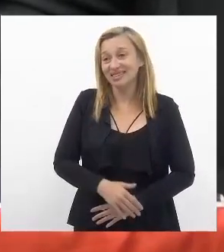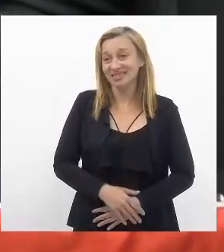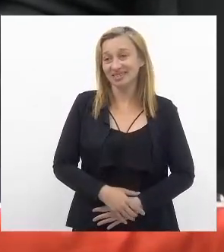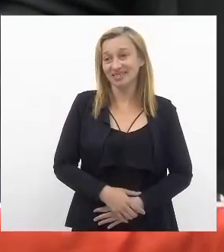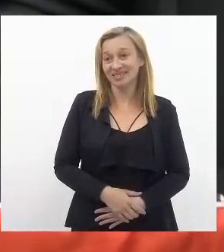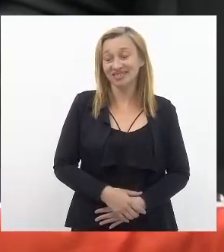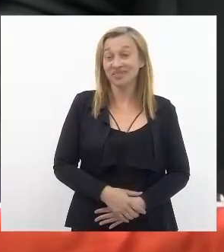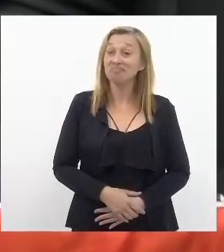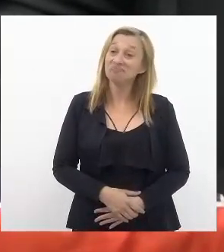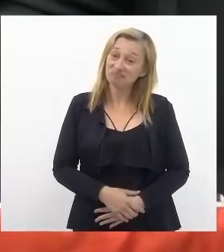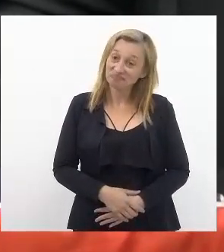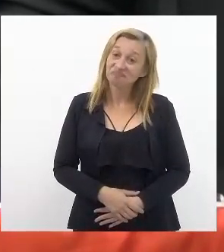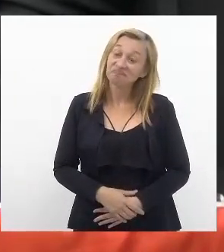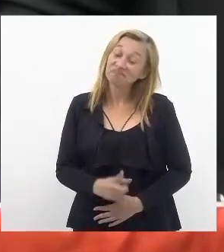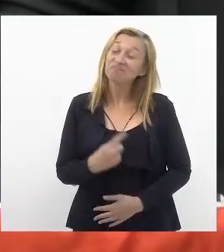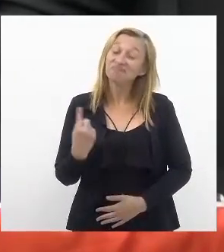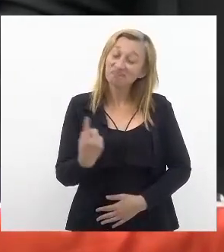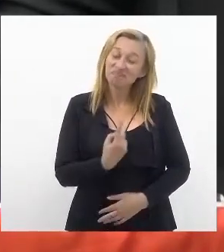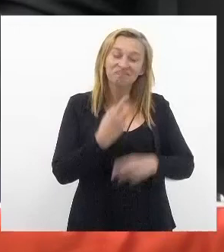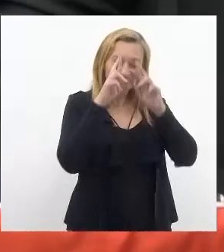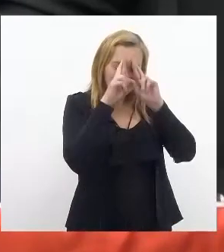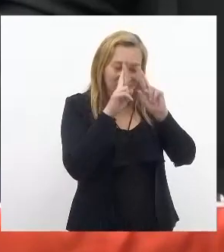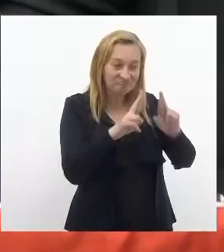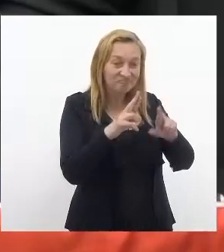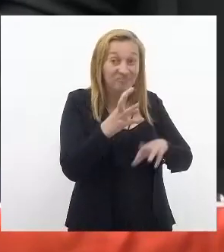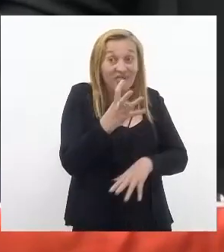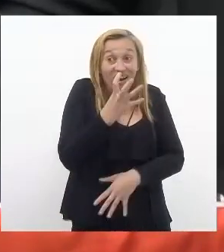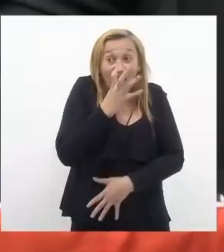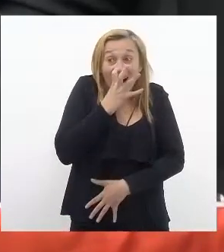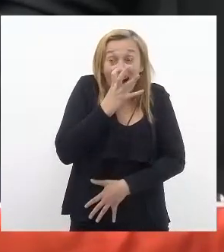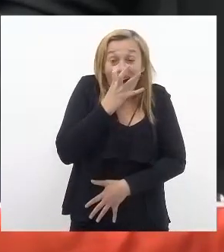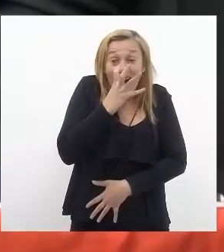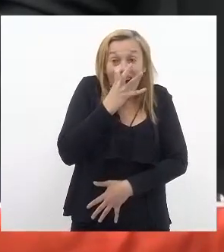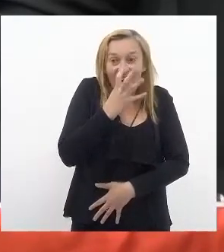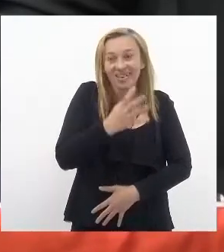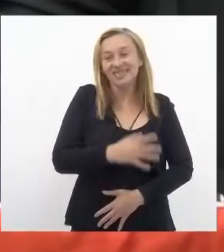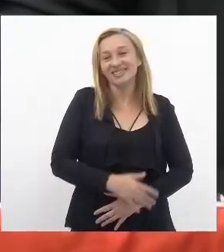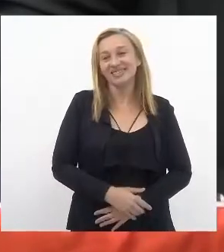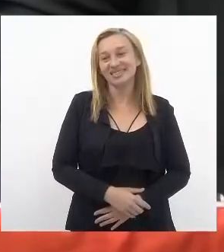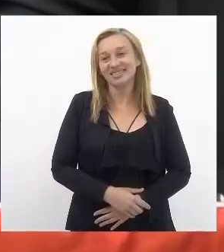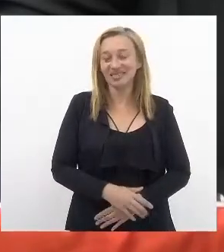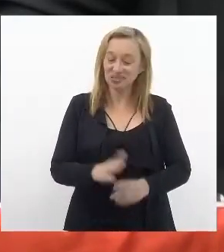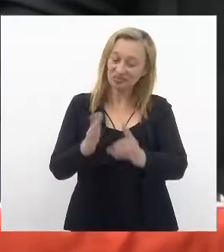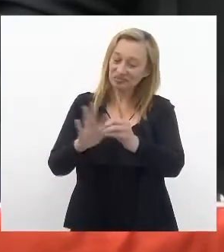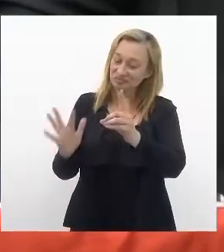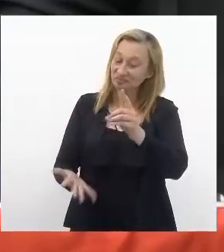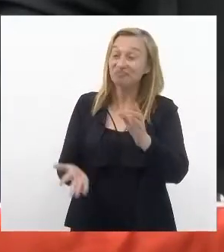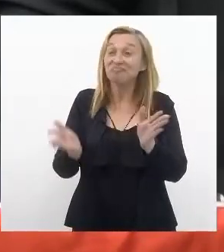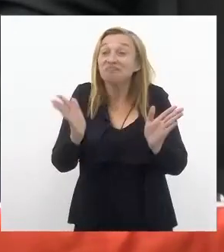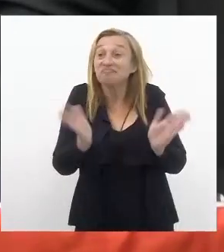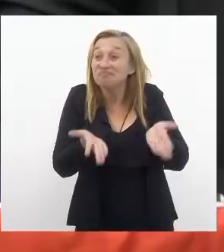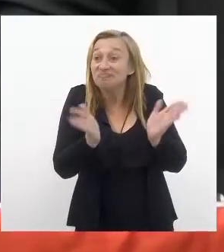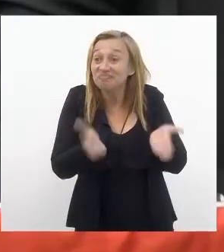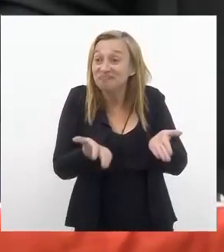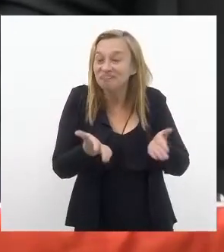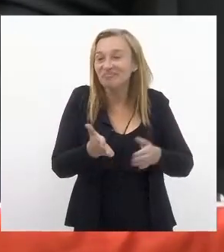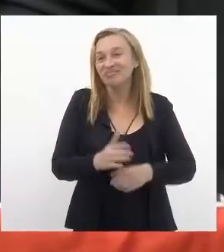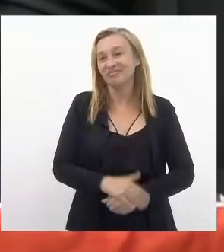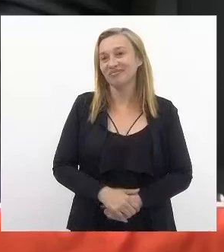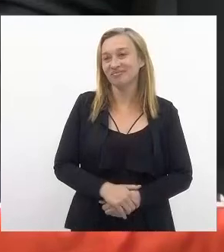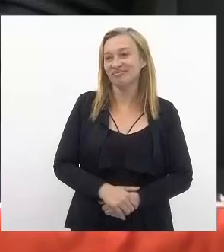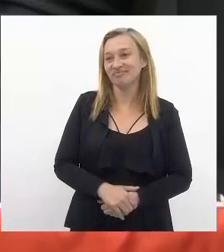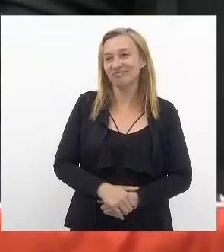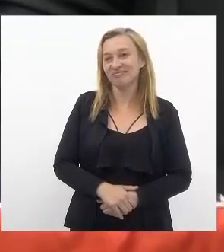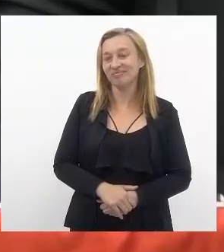e reiterar o nosso respeito e admiração pelo homenageado de hoje, pela